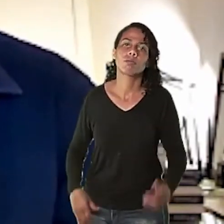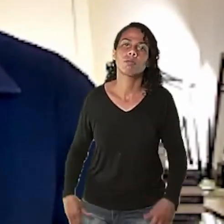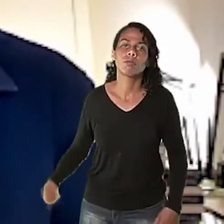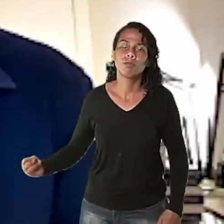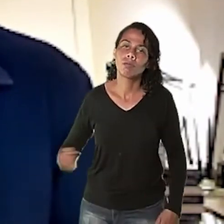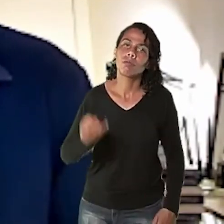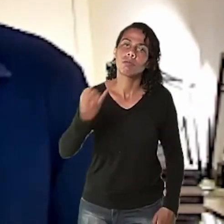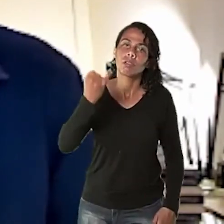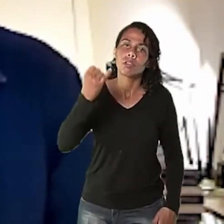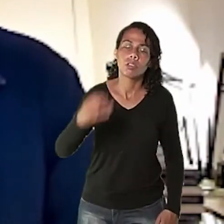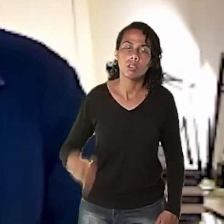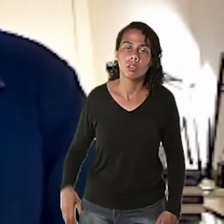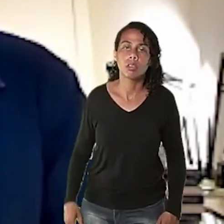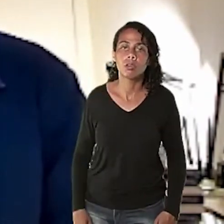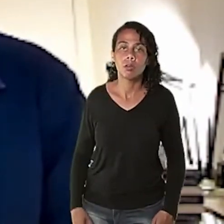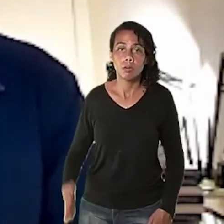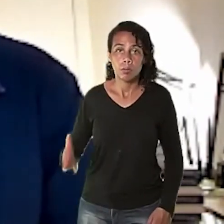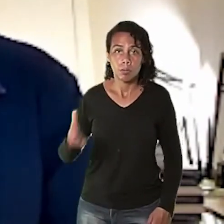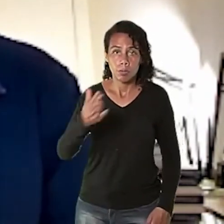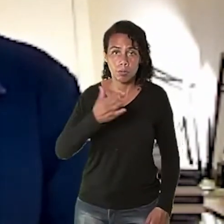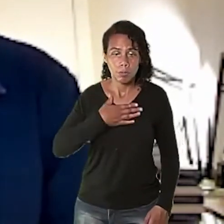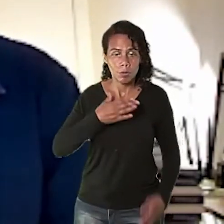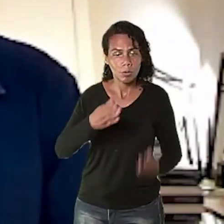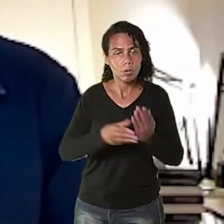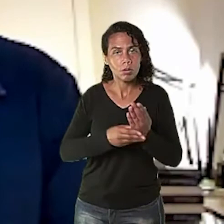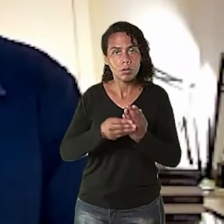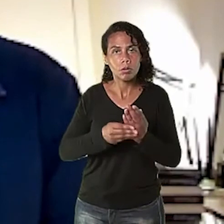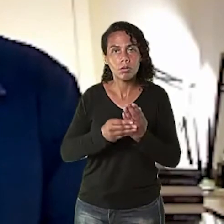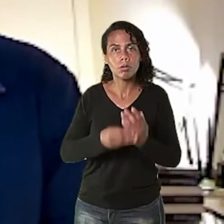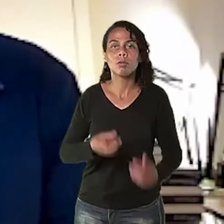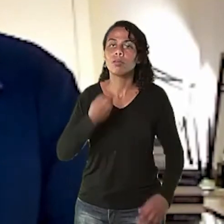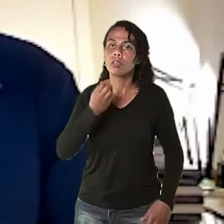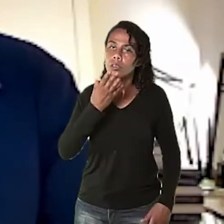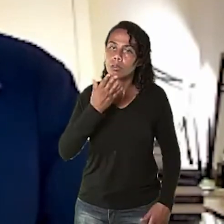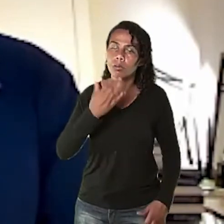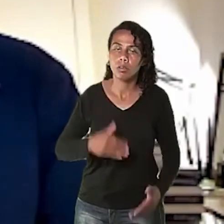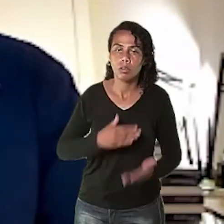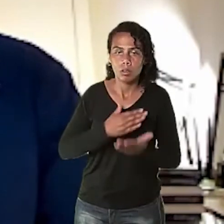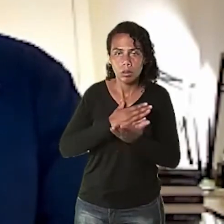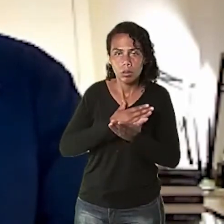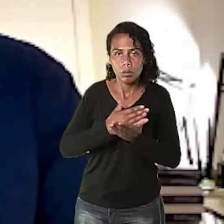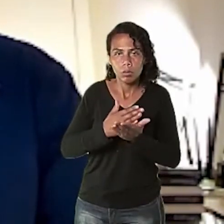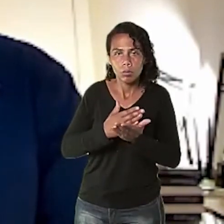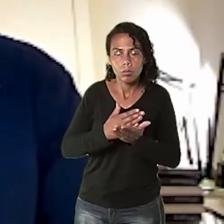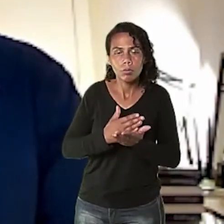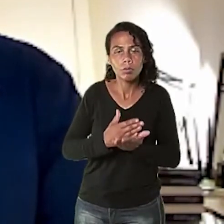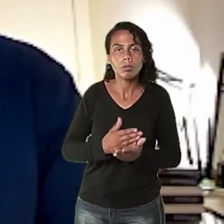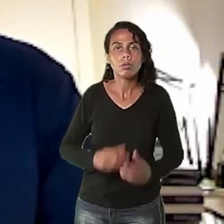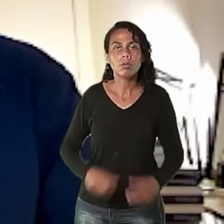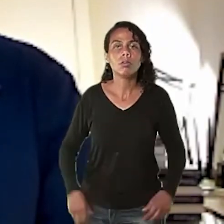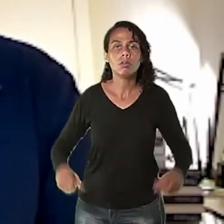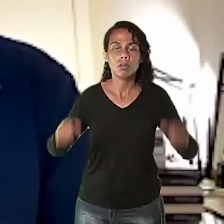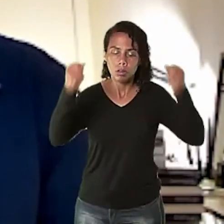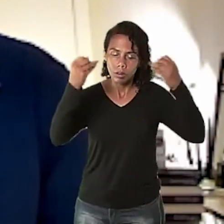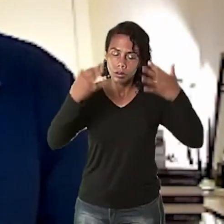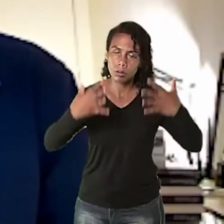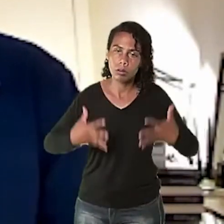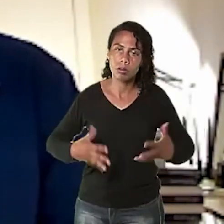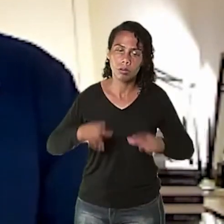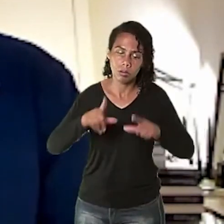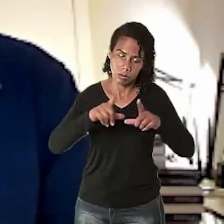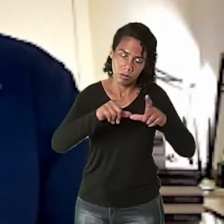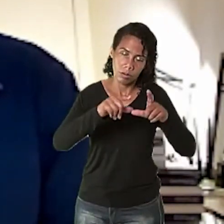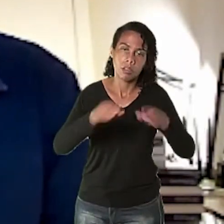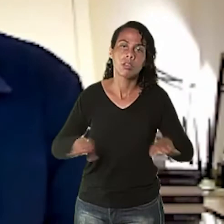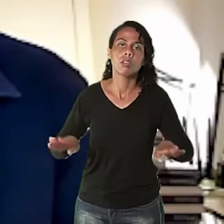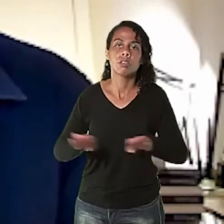acho muito divertido esse livro. Então eu passei por coisas bem absurdas nesses últimos anos, então eu